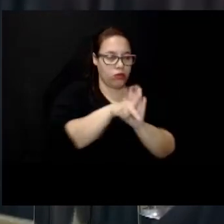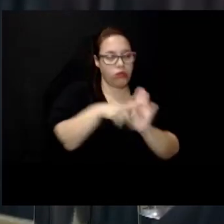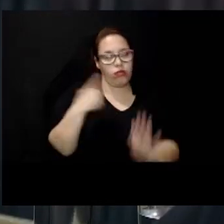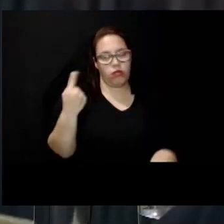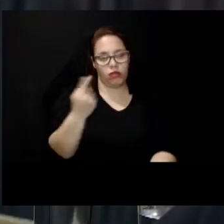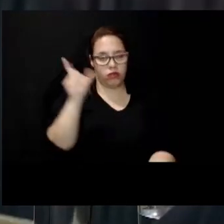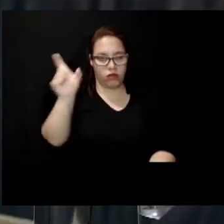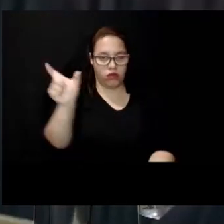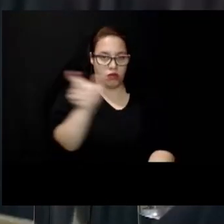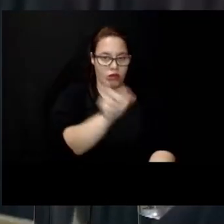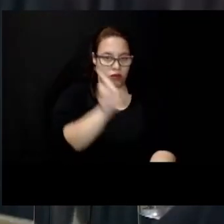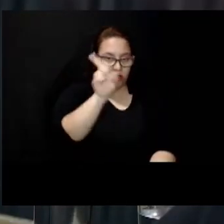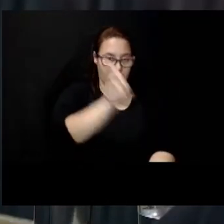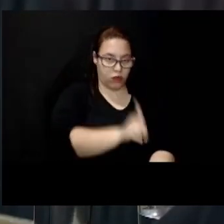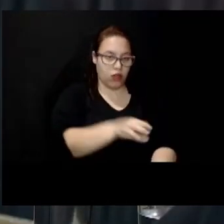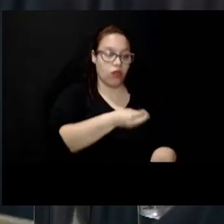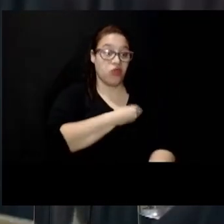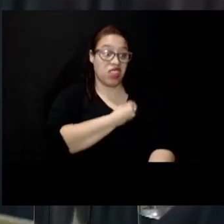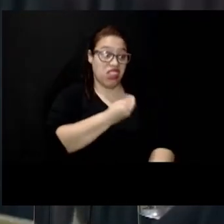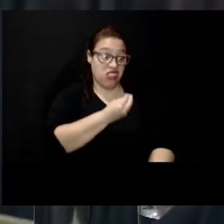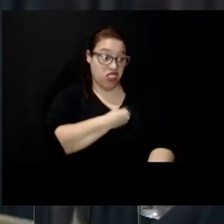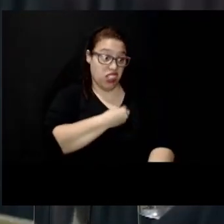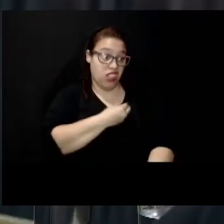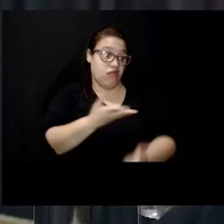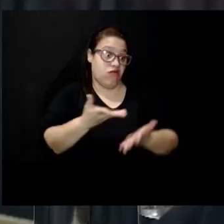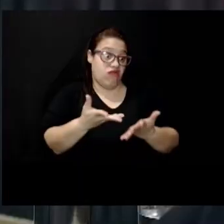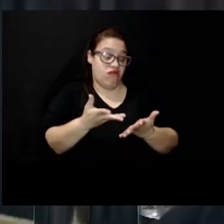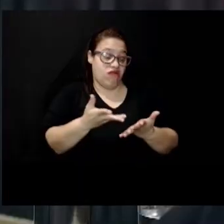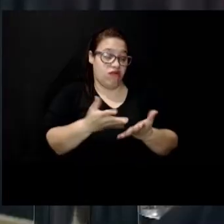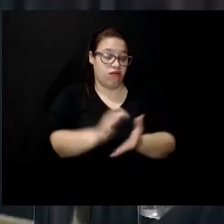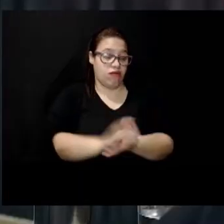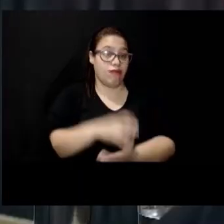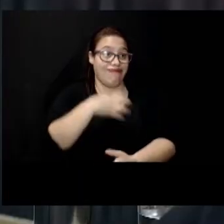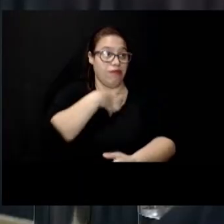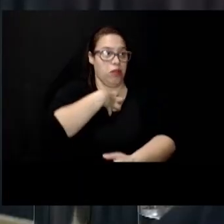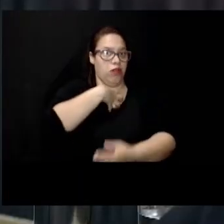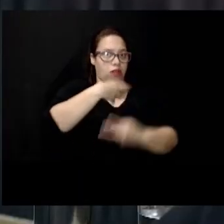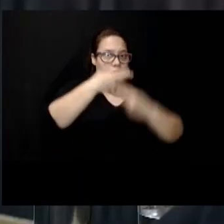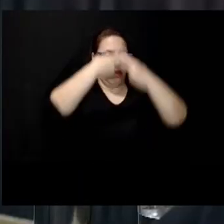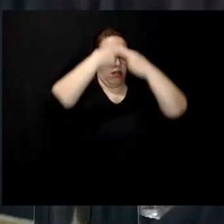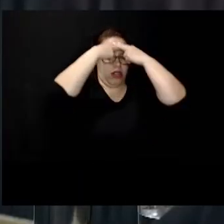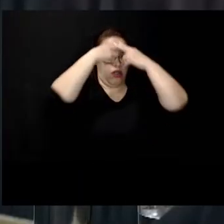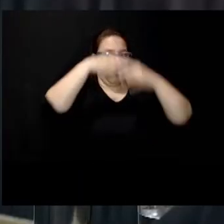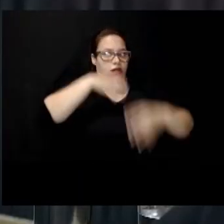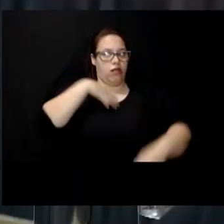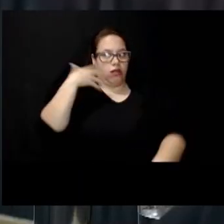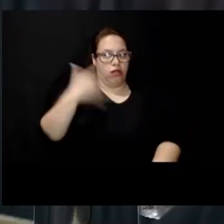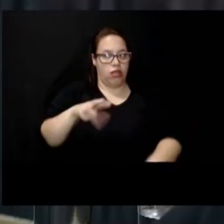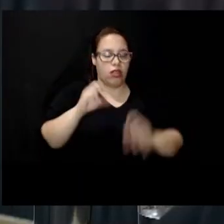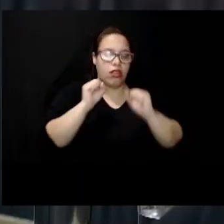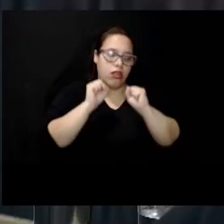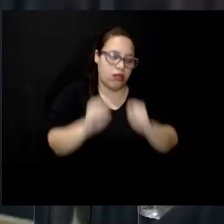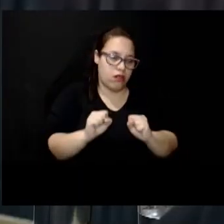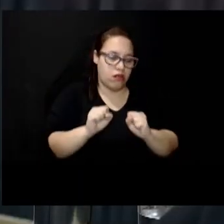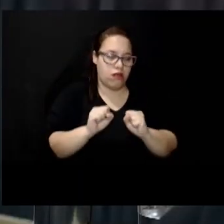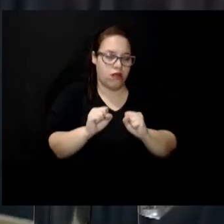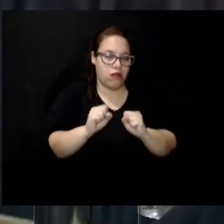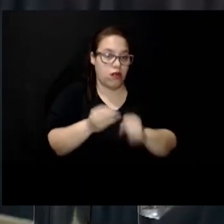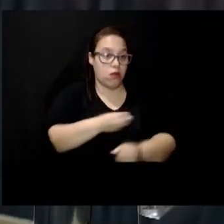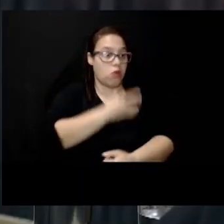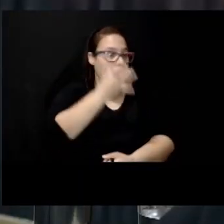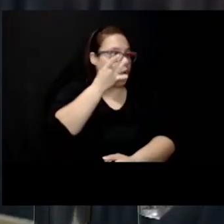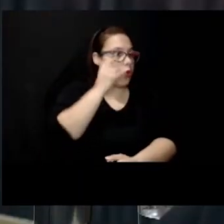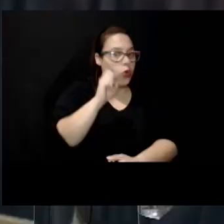pessoa passou por uma situação dessa, né, e ficou traumatizada. Pode ser que a pessoa tenha presenciado